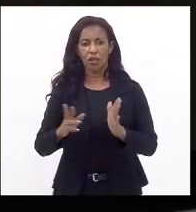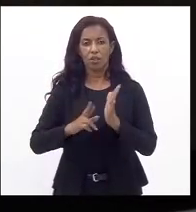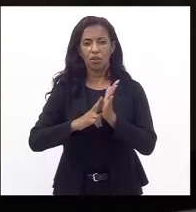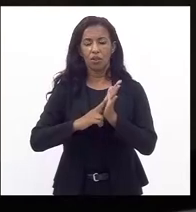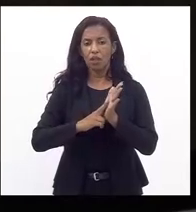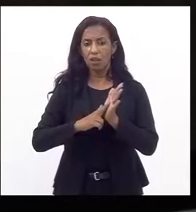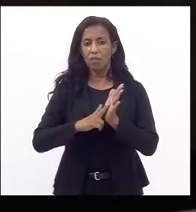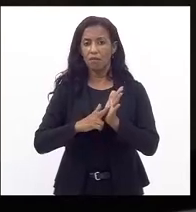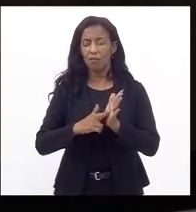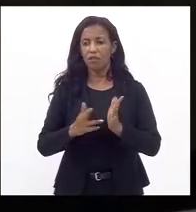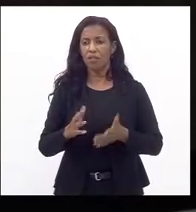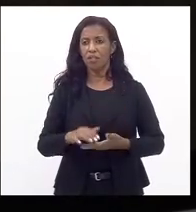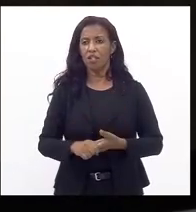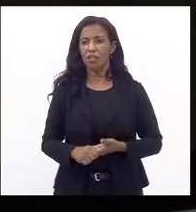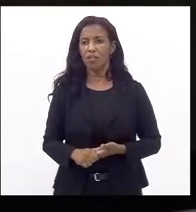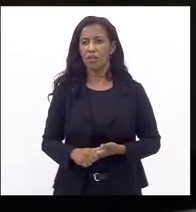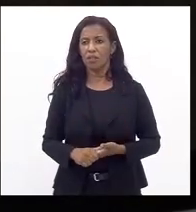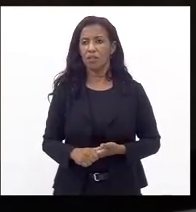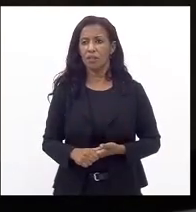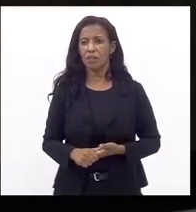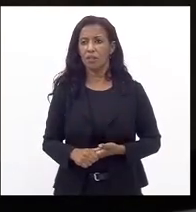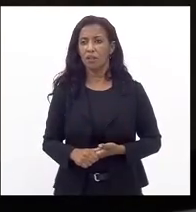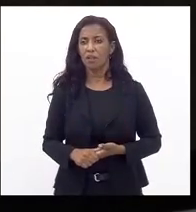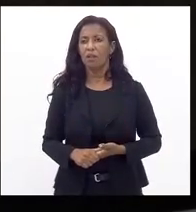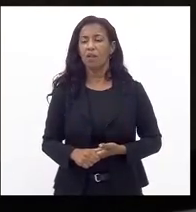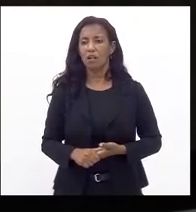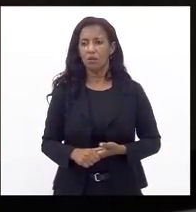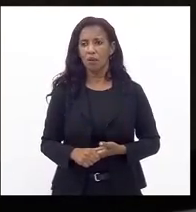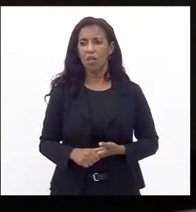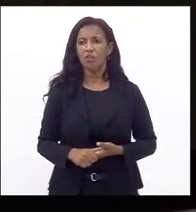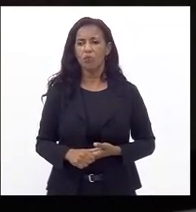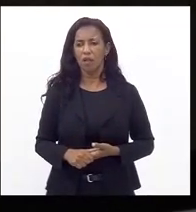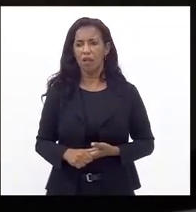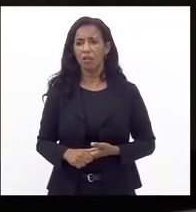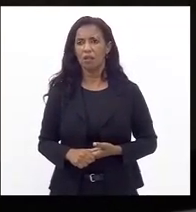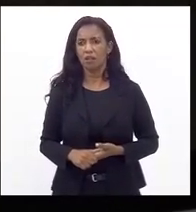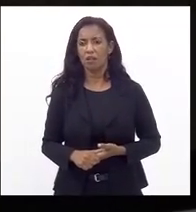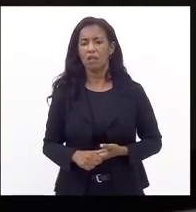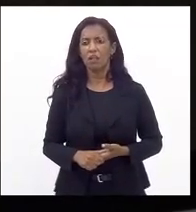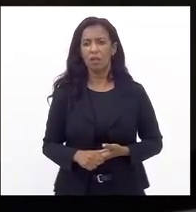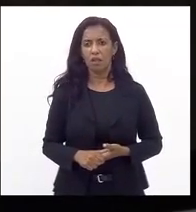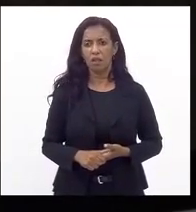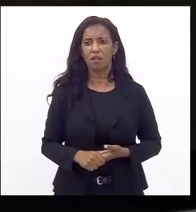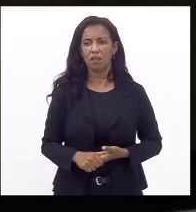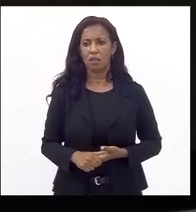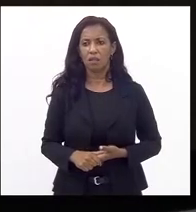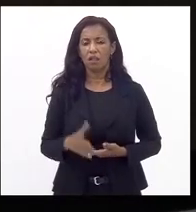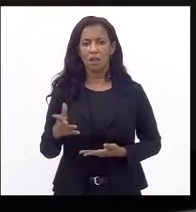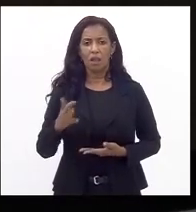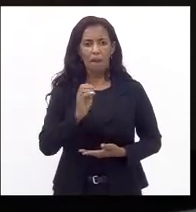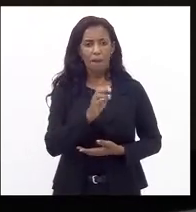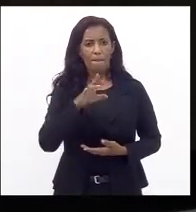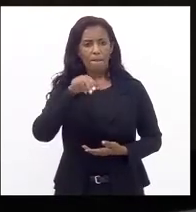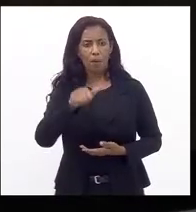regime puxa a corda sempre para reduzir as despesas EA bomba sempre fica